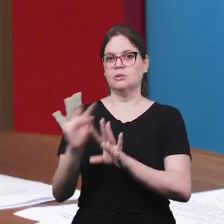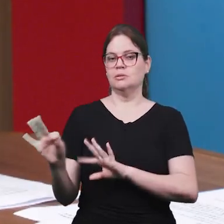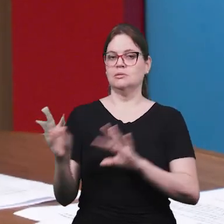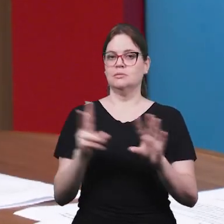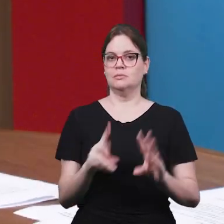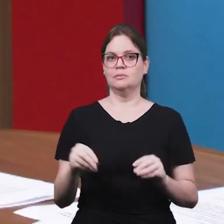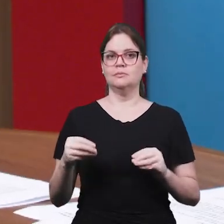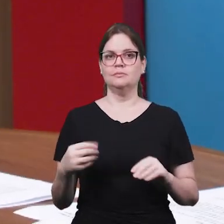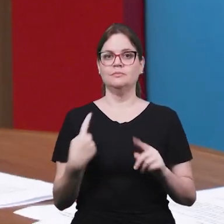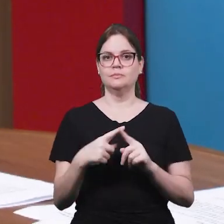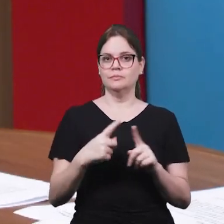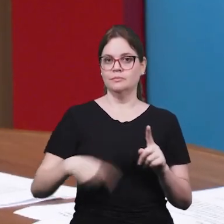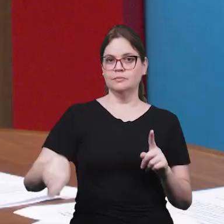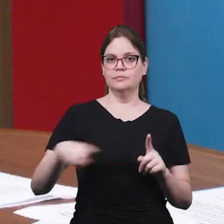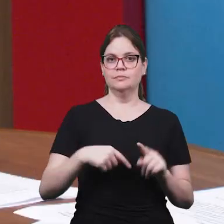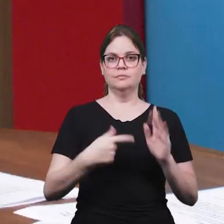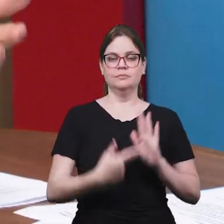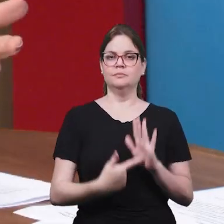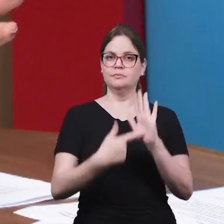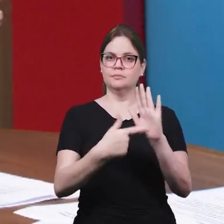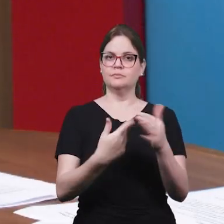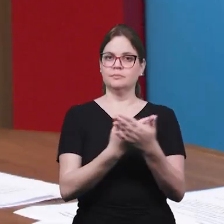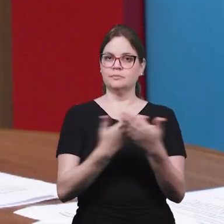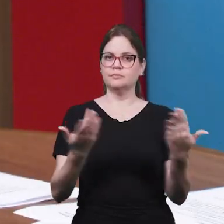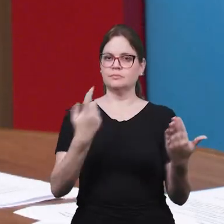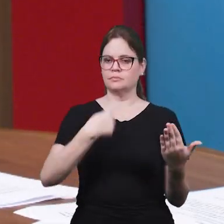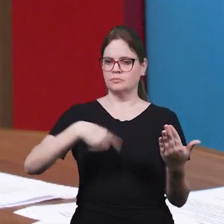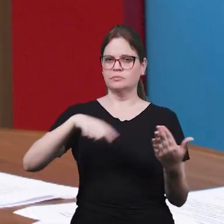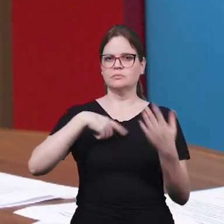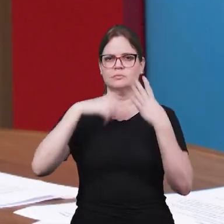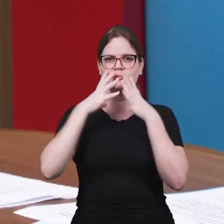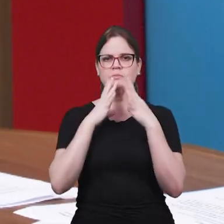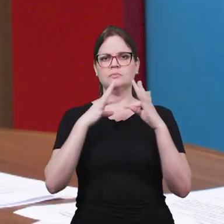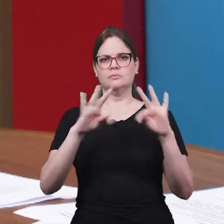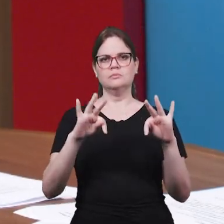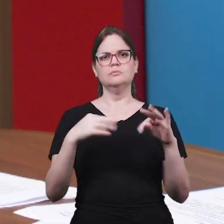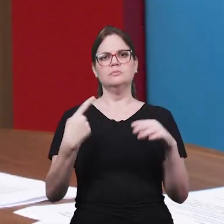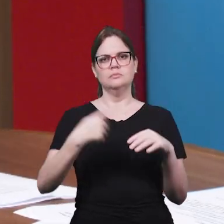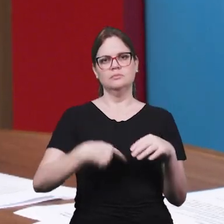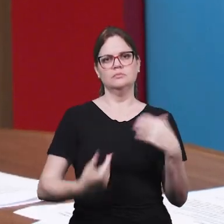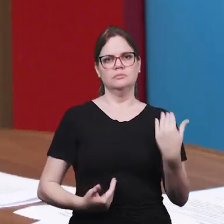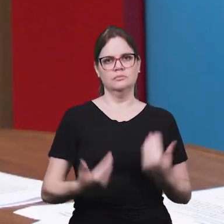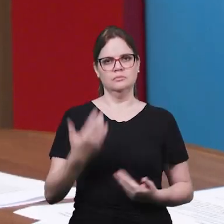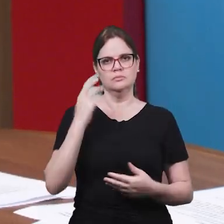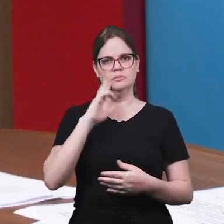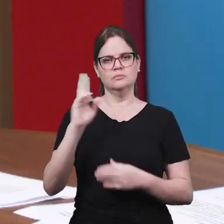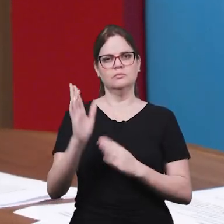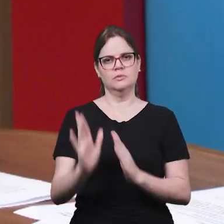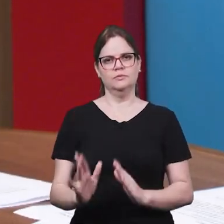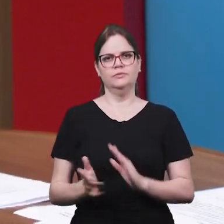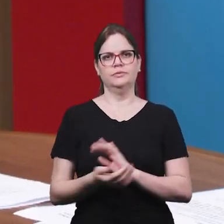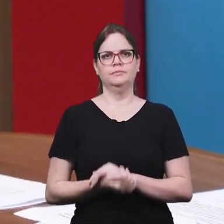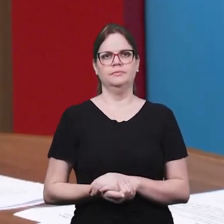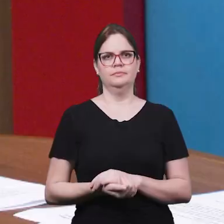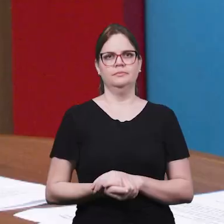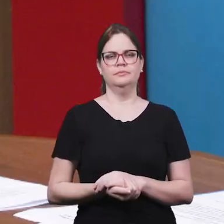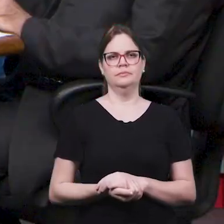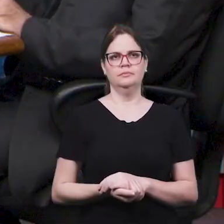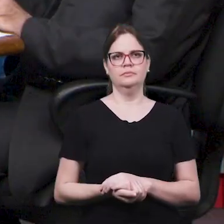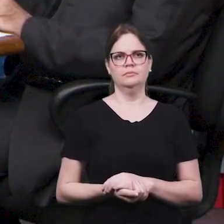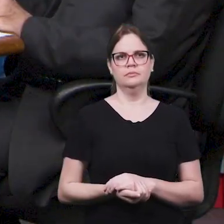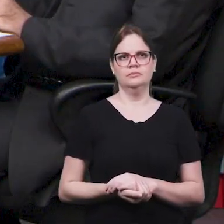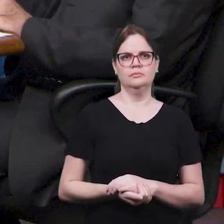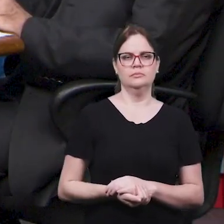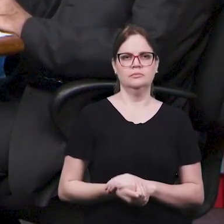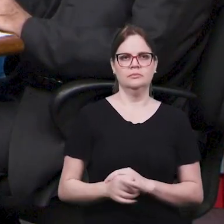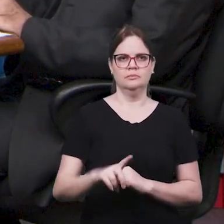obedientes, para que possamos mostrar para a igreja esse testemunho que nós temos que dar diante da igreja, né?